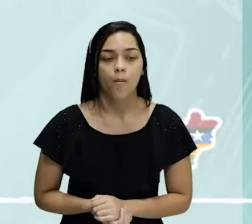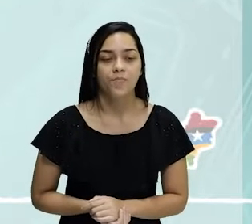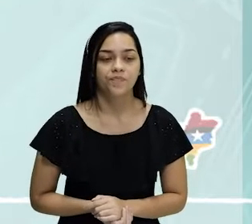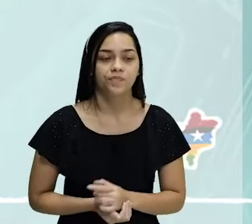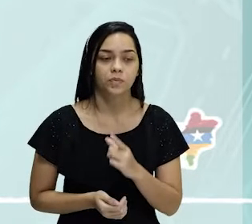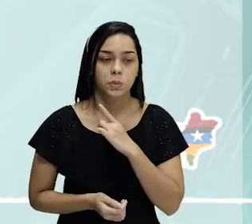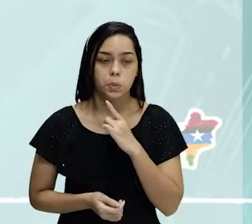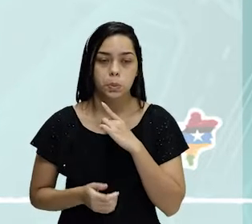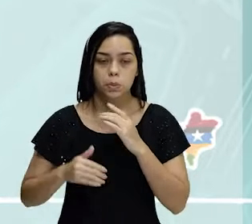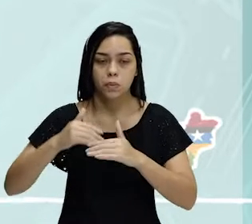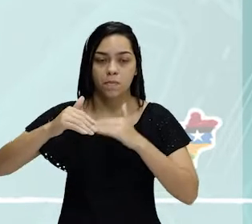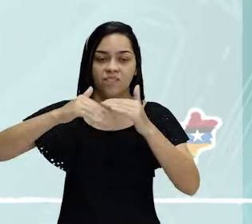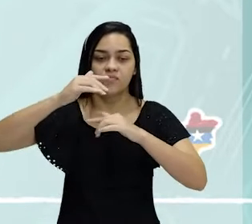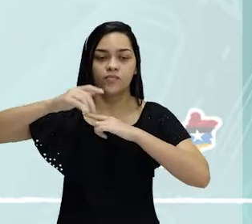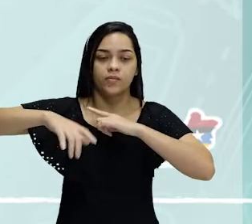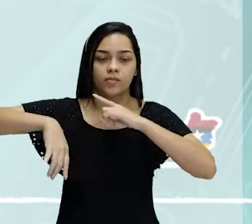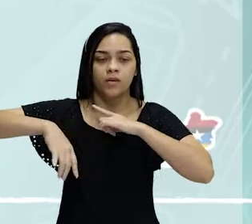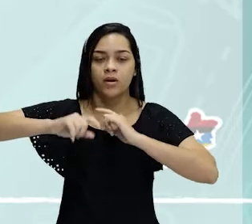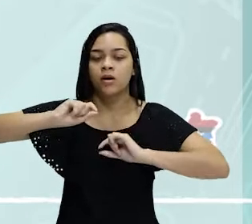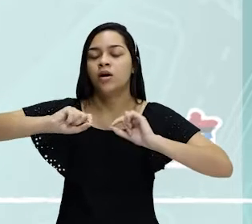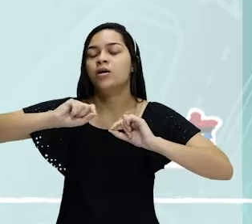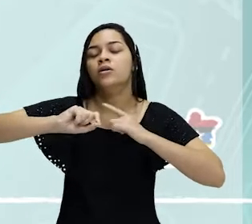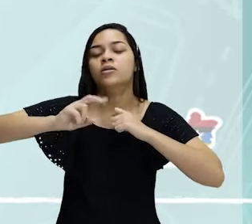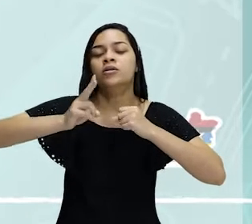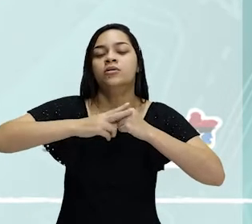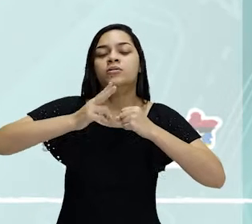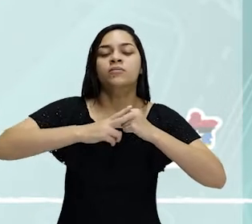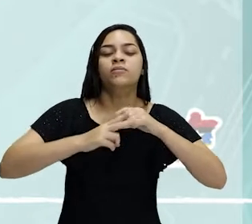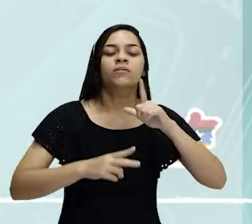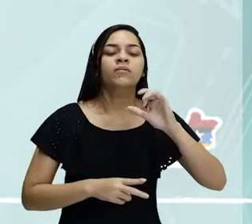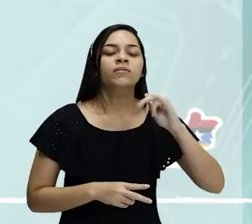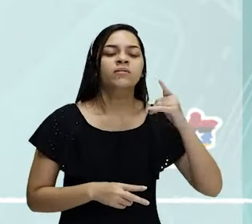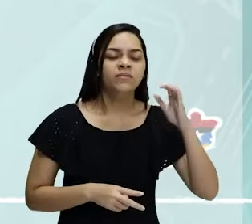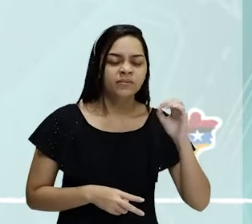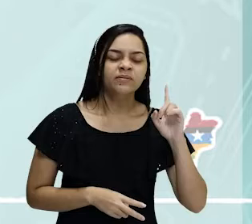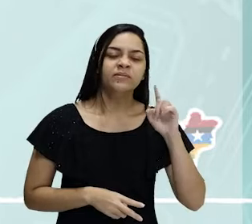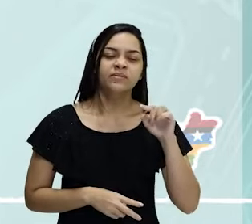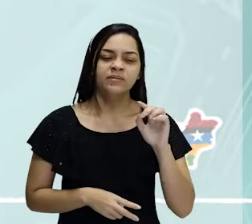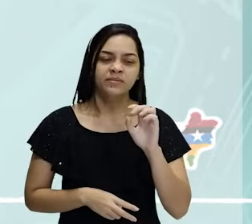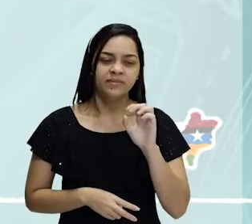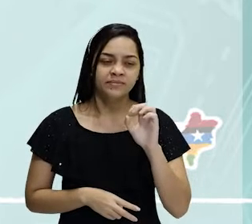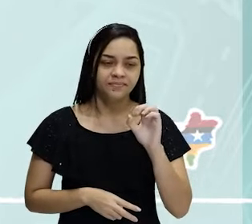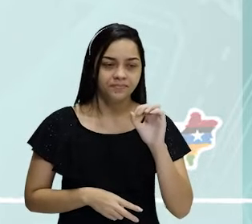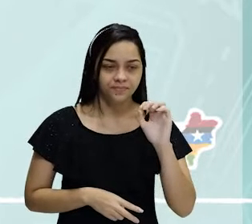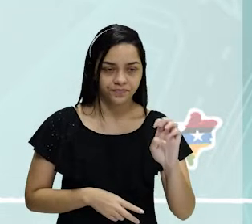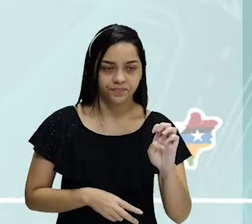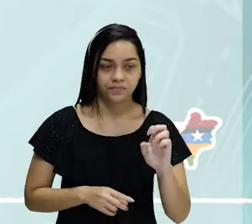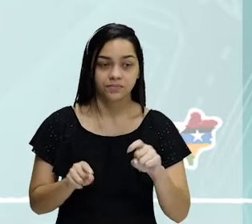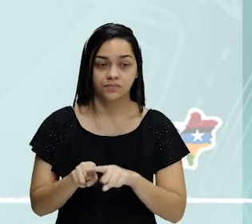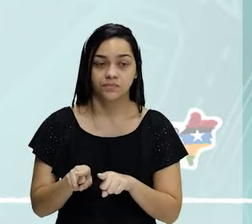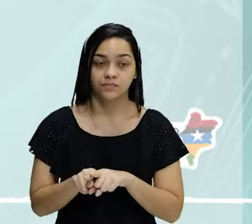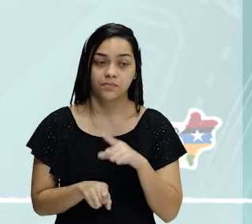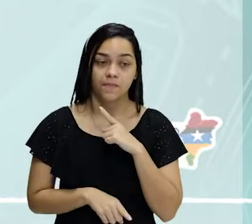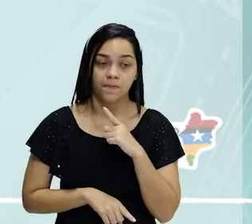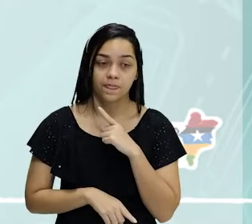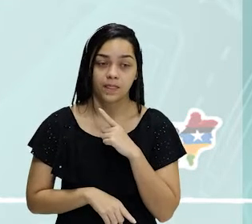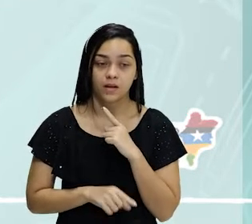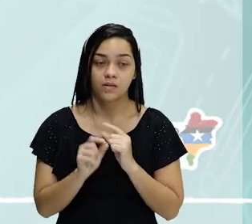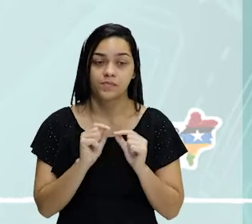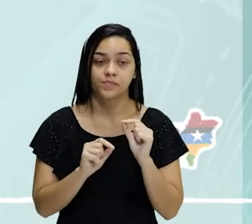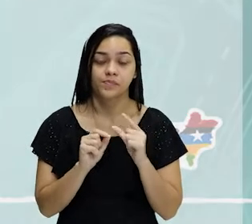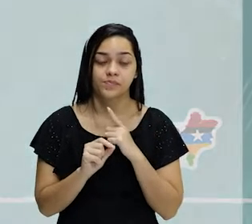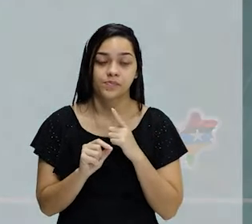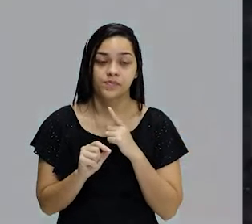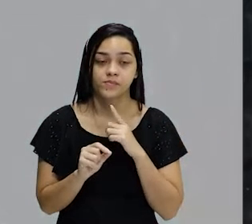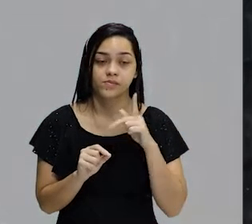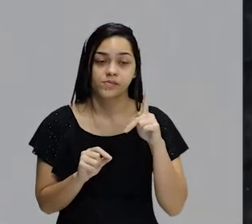Nessa construção aí, sintática, eu tenho um verbo de ligação, que é o verbo ser, e tenho o necessário, que vai ser o